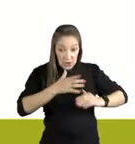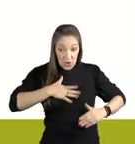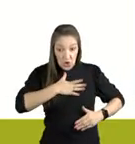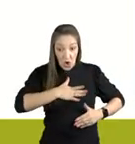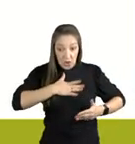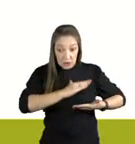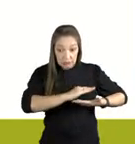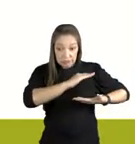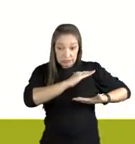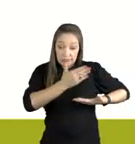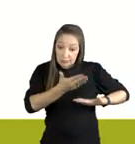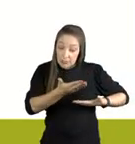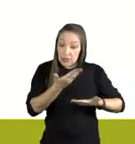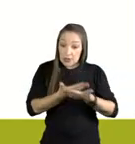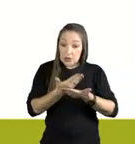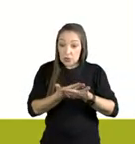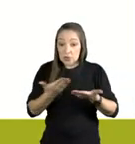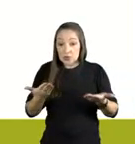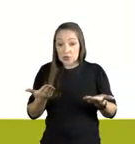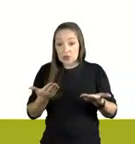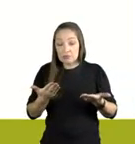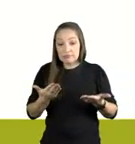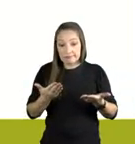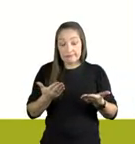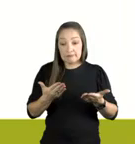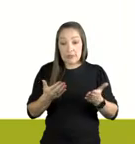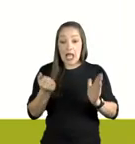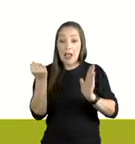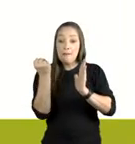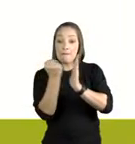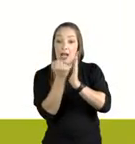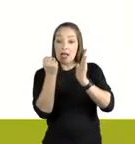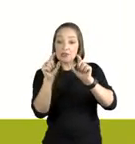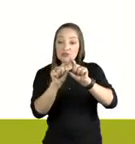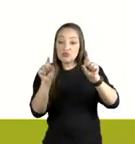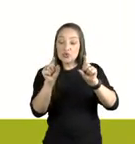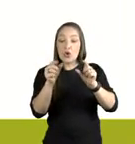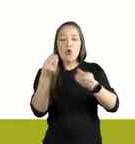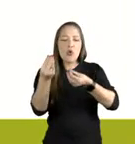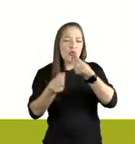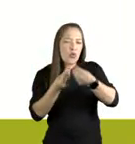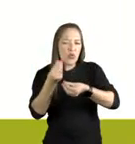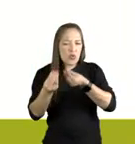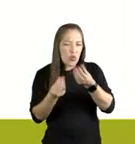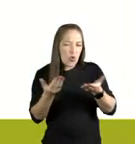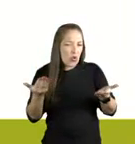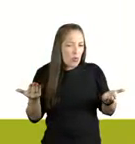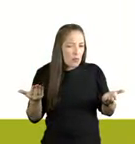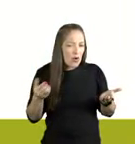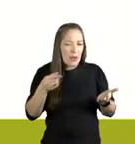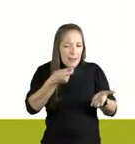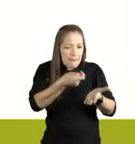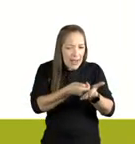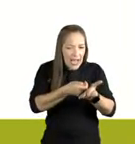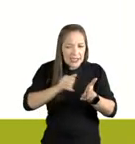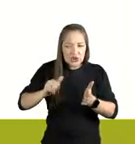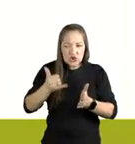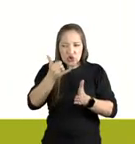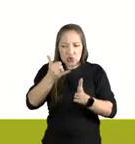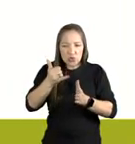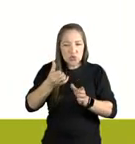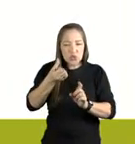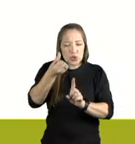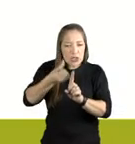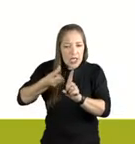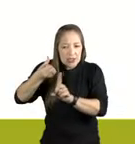quem emitiu o título, como é esse título? Esse daí vai pagar juros semestral? Não vai? Esse vai pegar